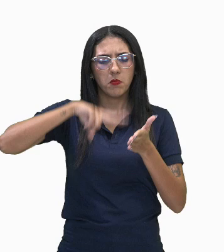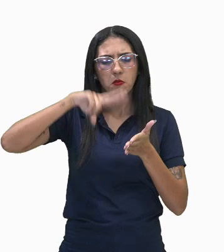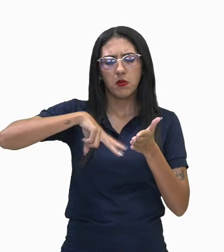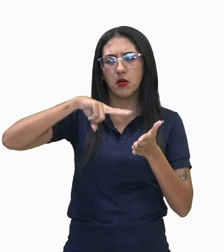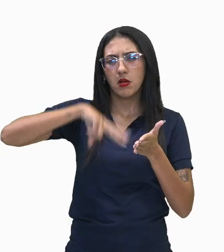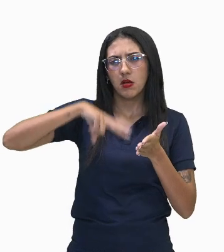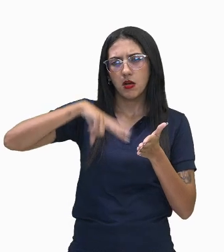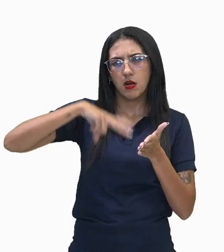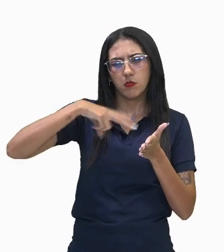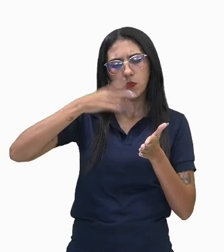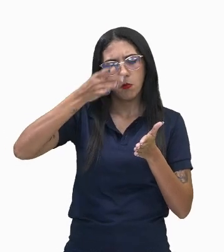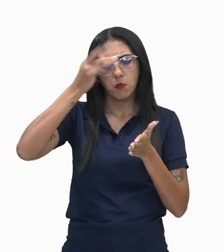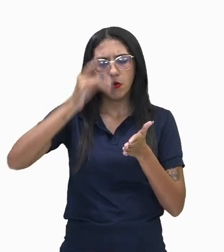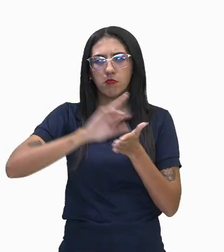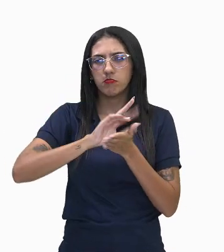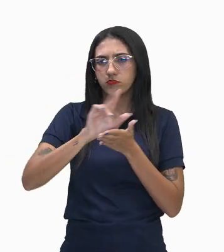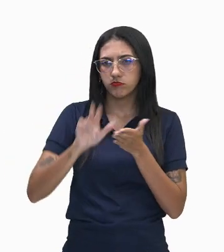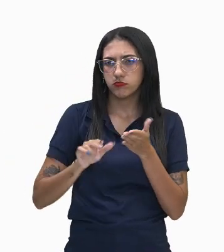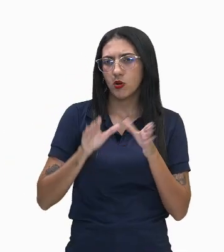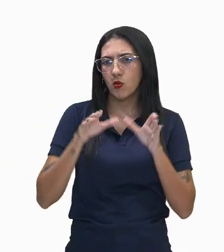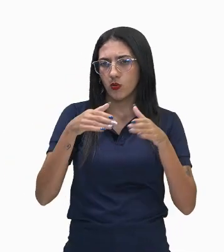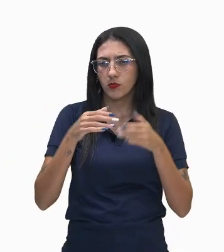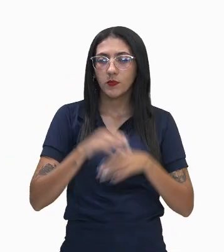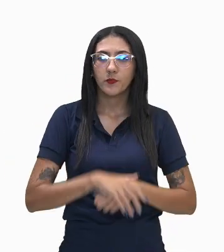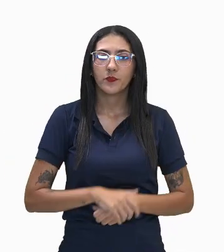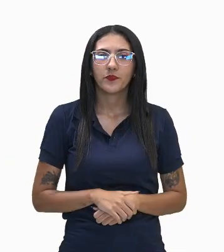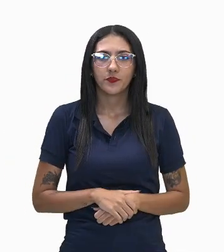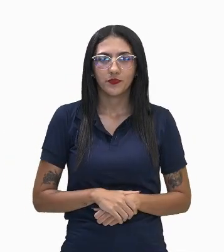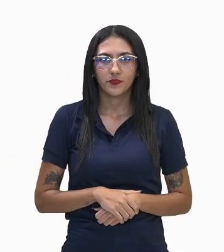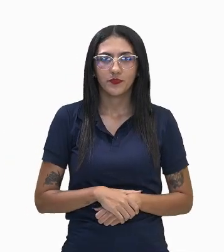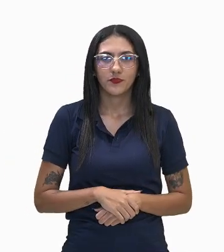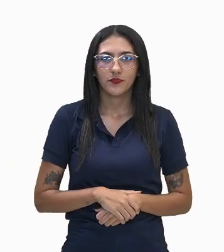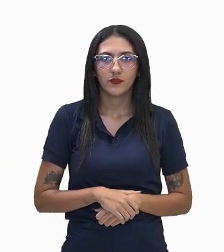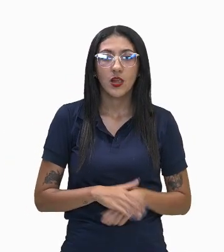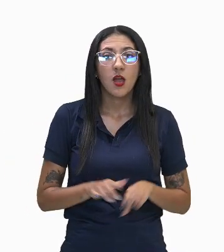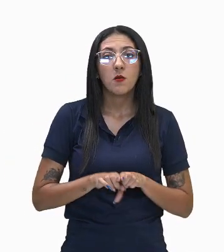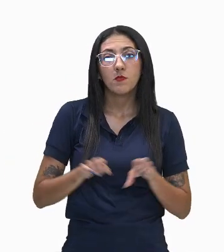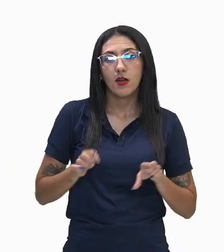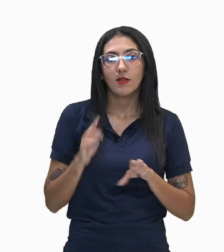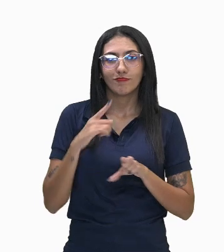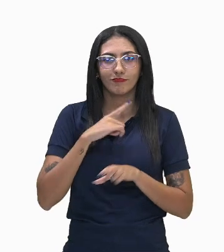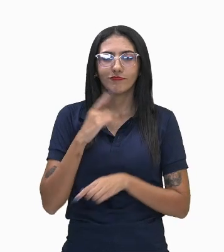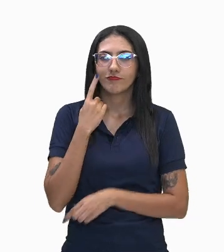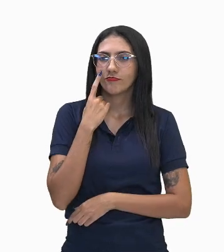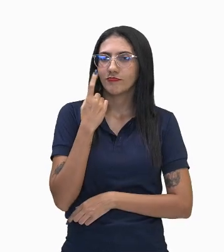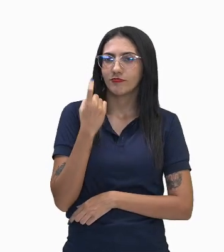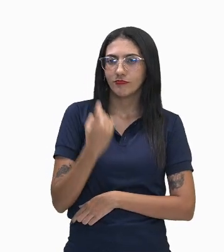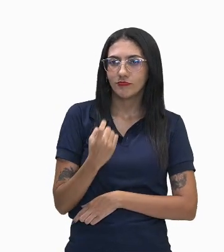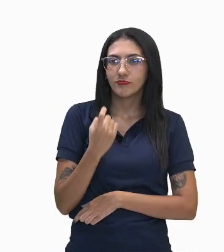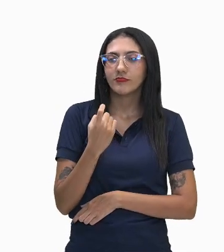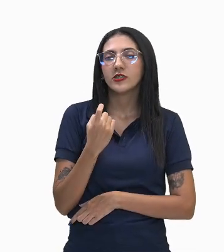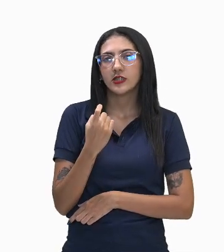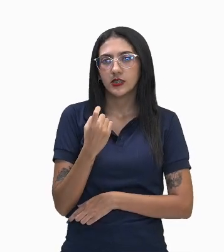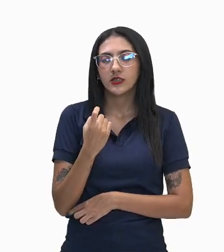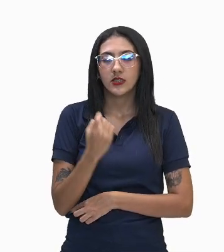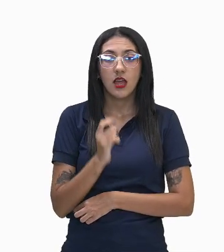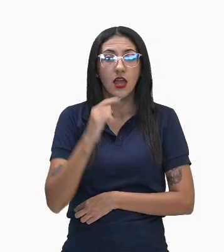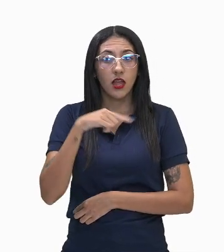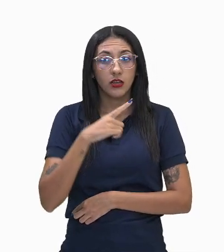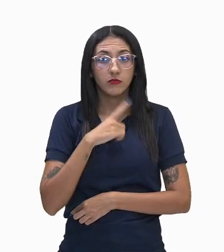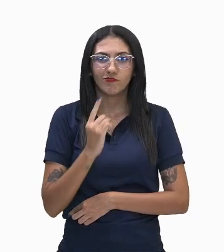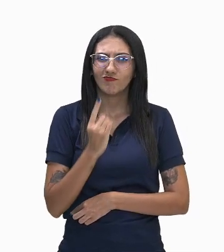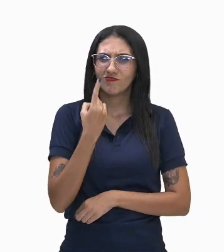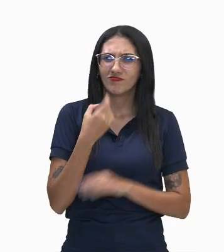pelos membros desses grupos. Mas, e aqui é uma coisa que é interessante, mas existe um